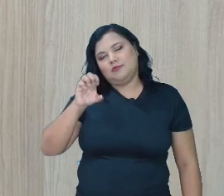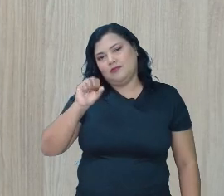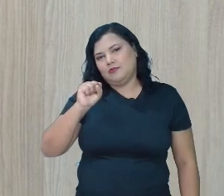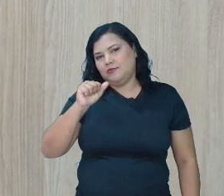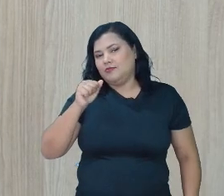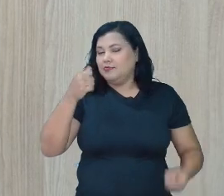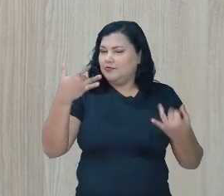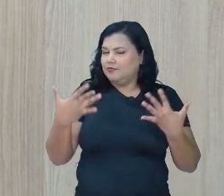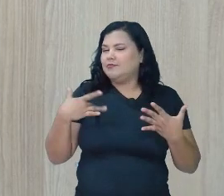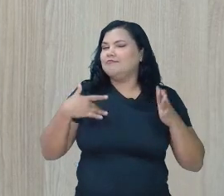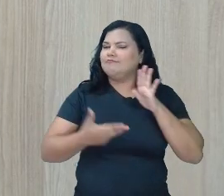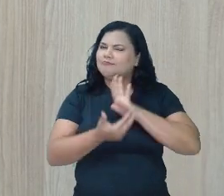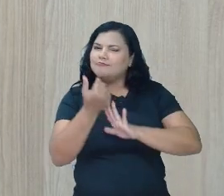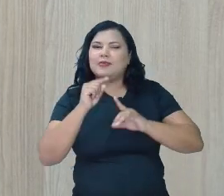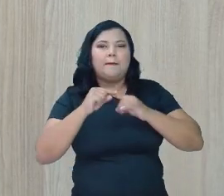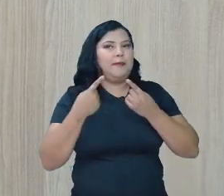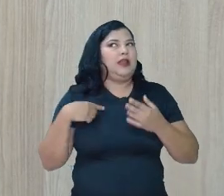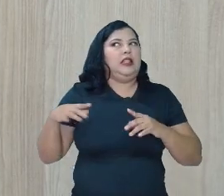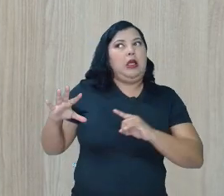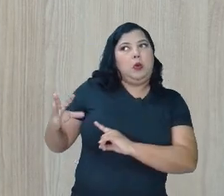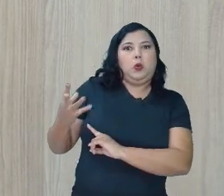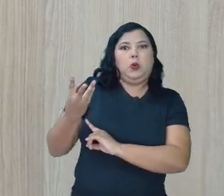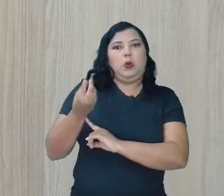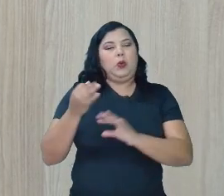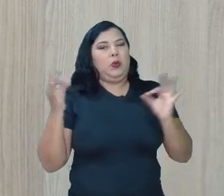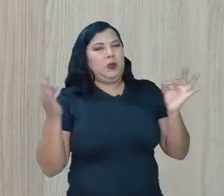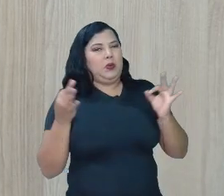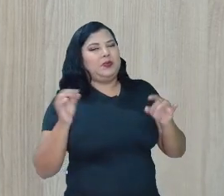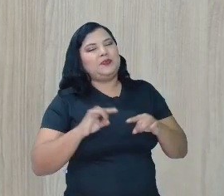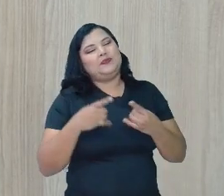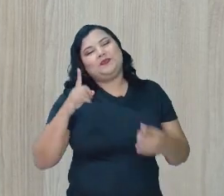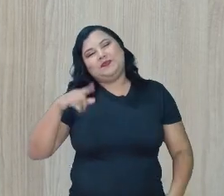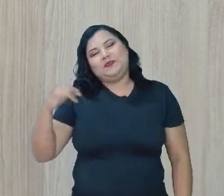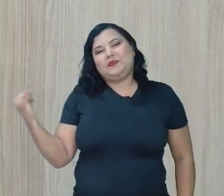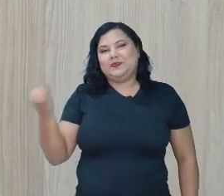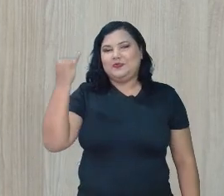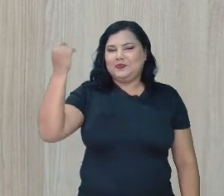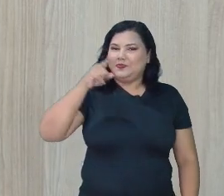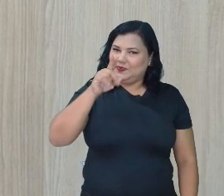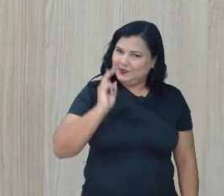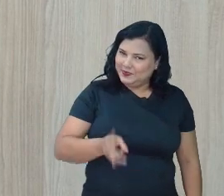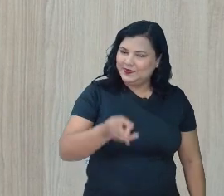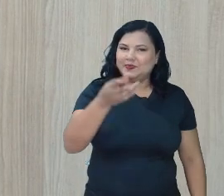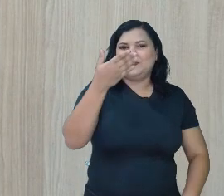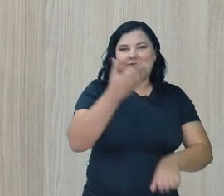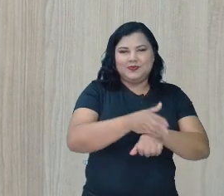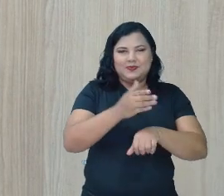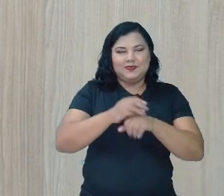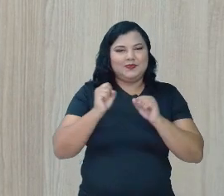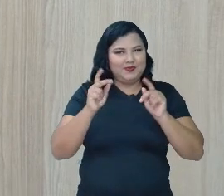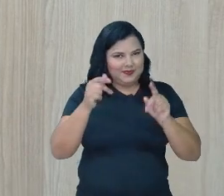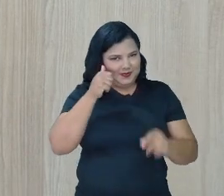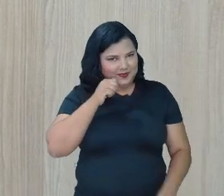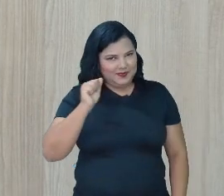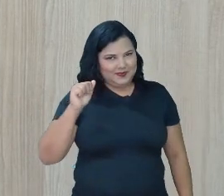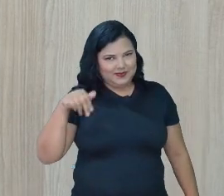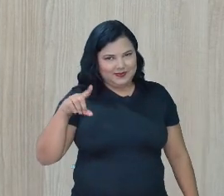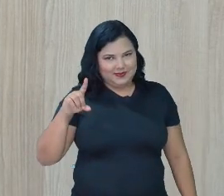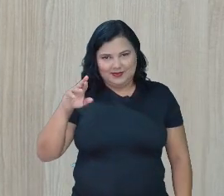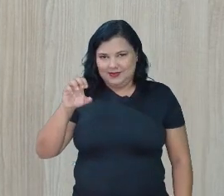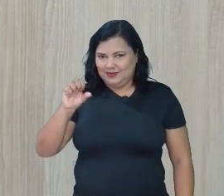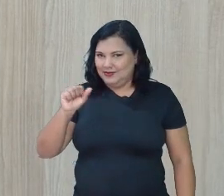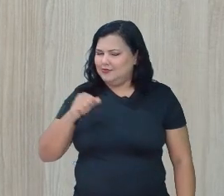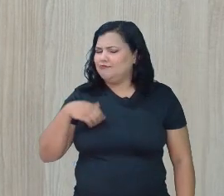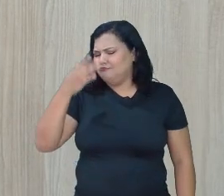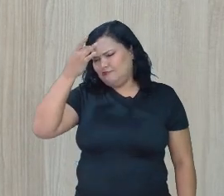mas não é aquelas artistas tops. Mas o importante é continuar praticando, tá certo, Andressa? Não desista, assim